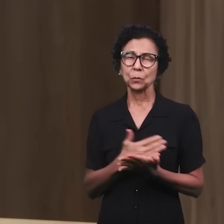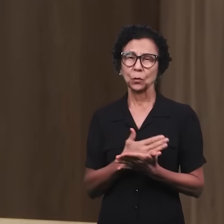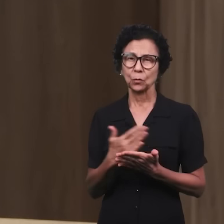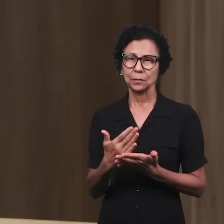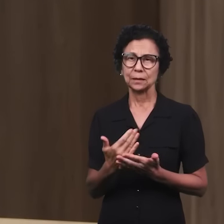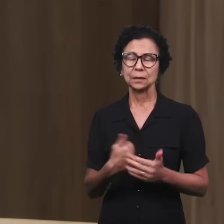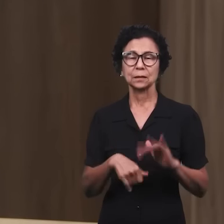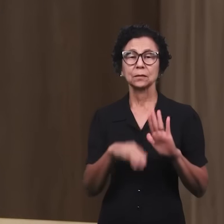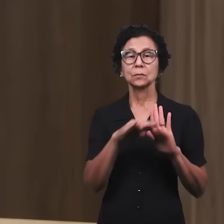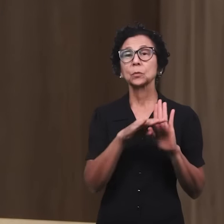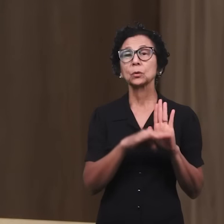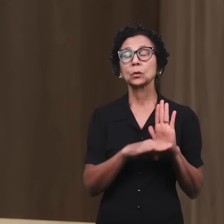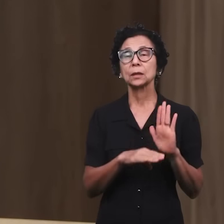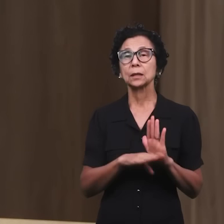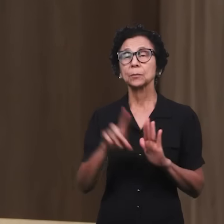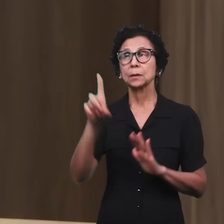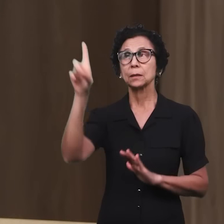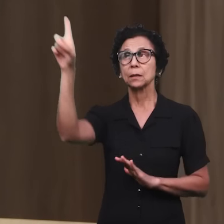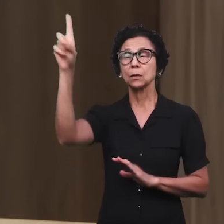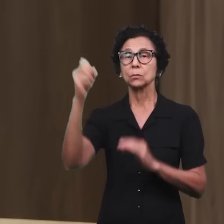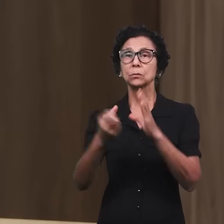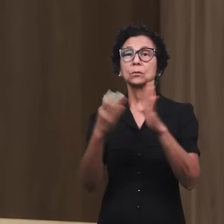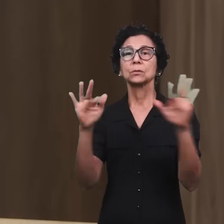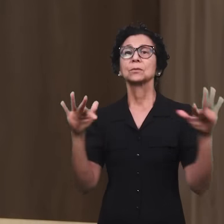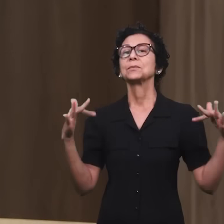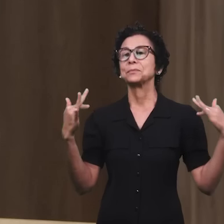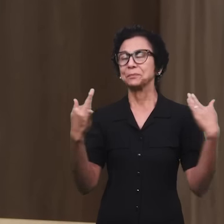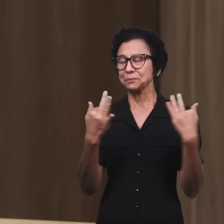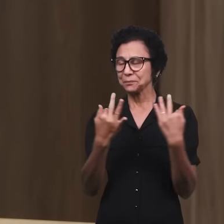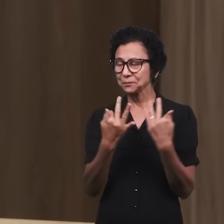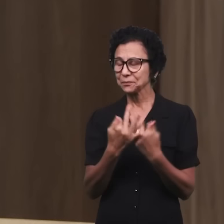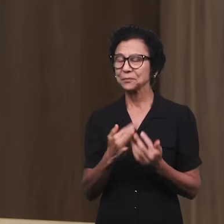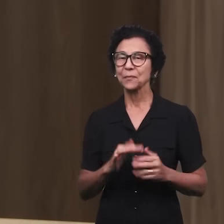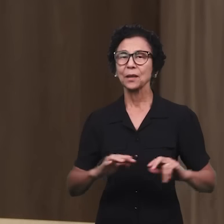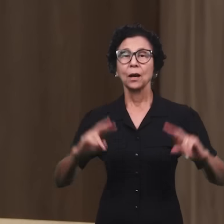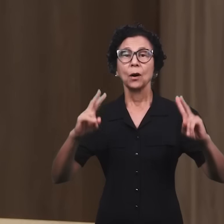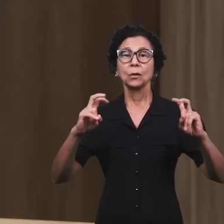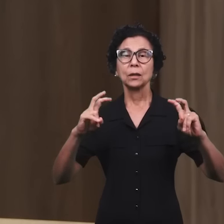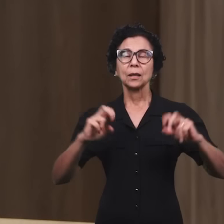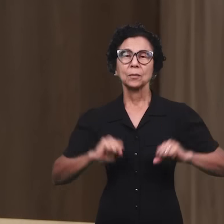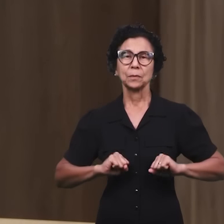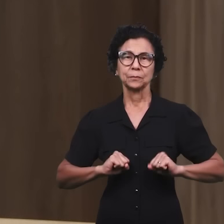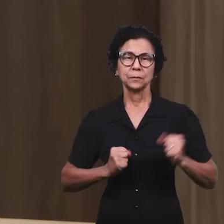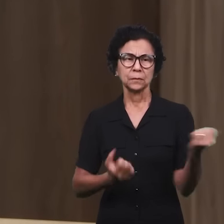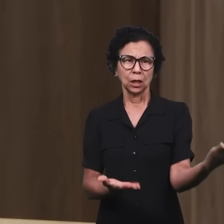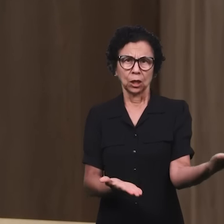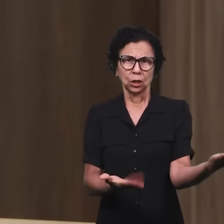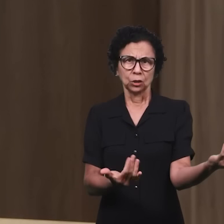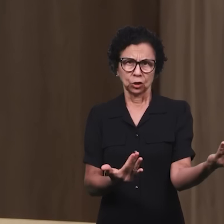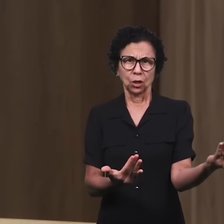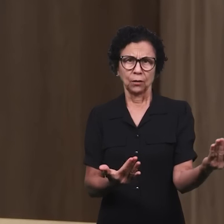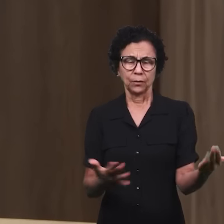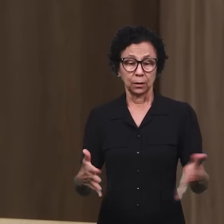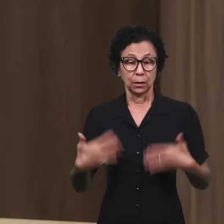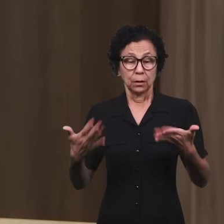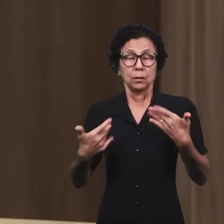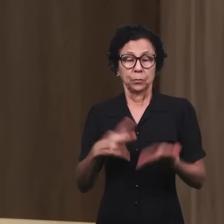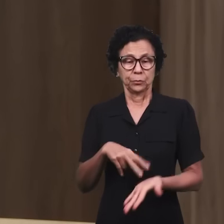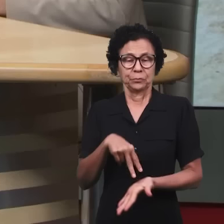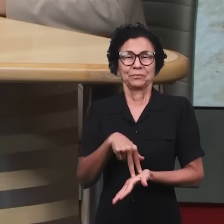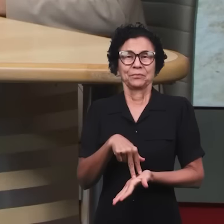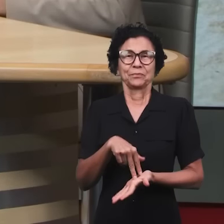um Família, um projeto de Deus. Hoje o nosso tema é Jovem, levanta-te. Aqui